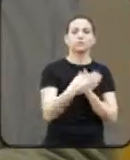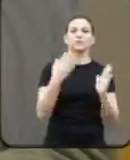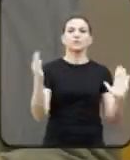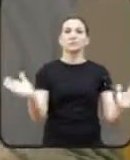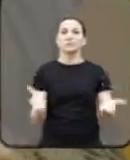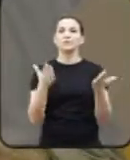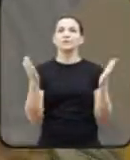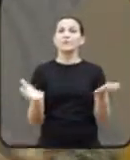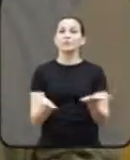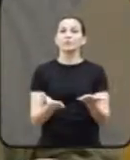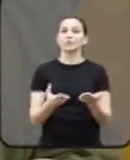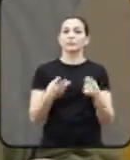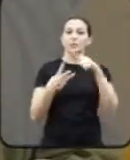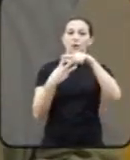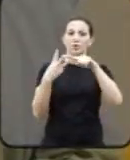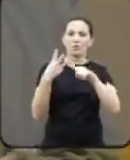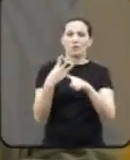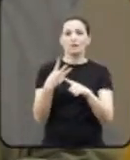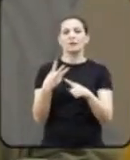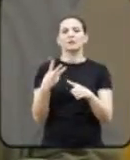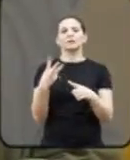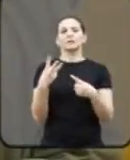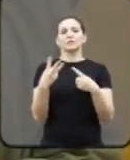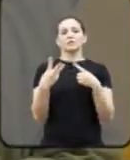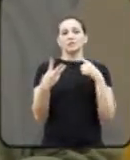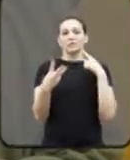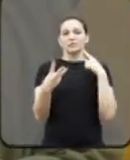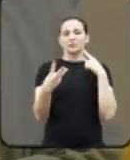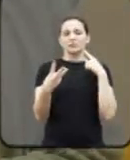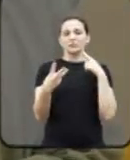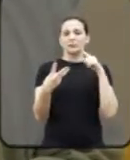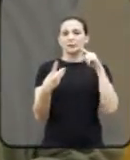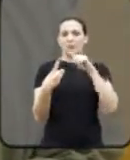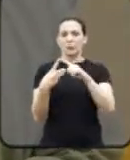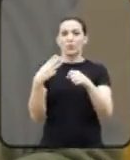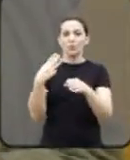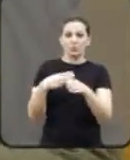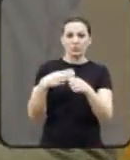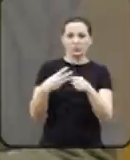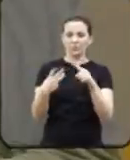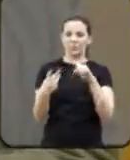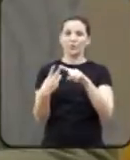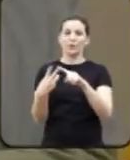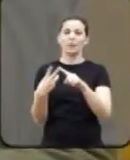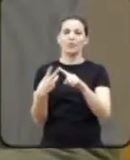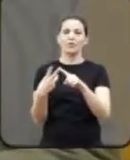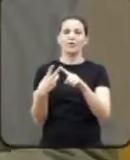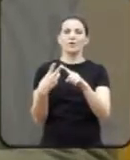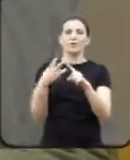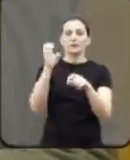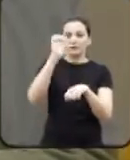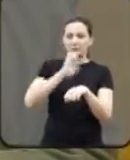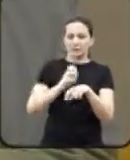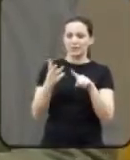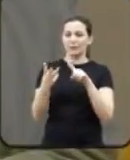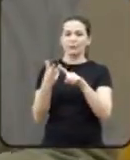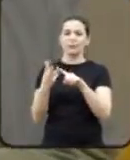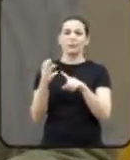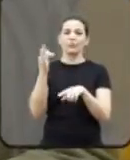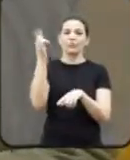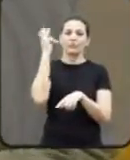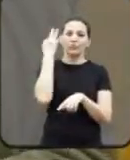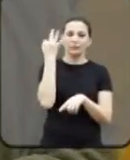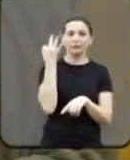de propor novas medidas, né, de incentivo. E aí tem que os três poderes, né, tanto o